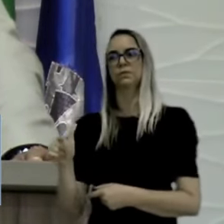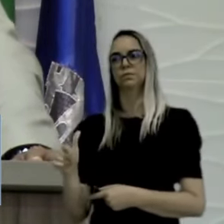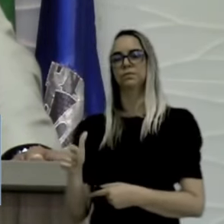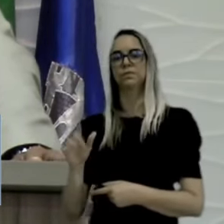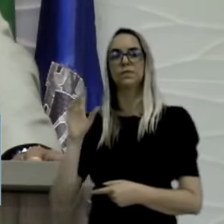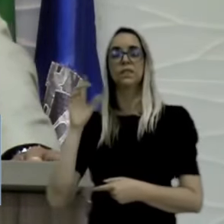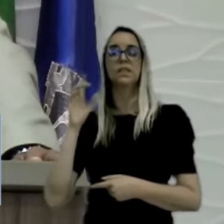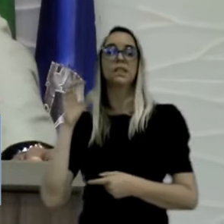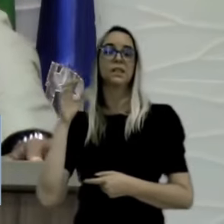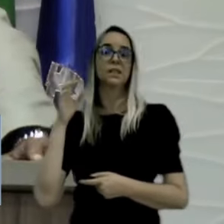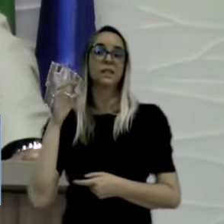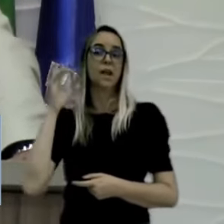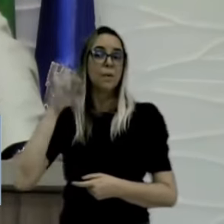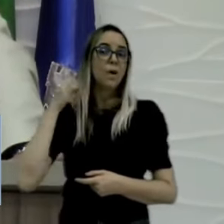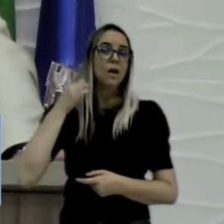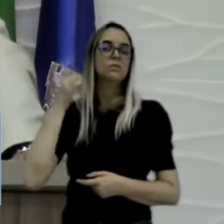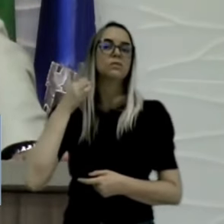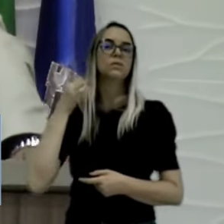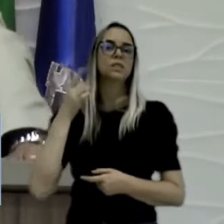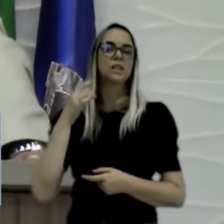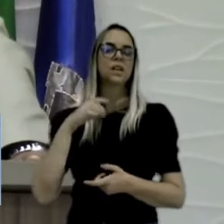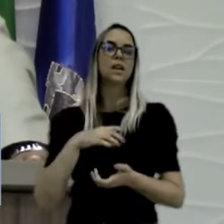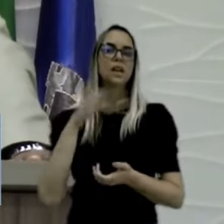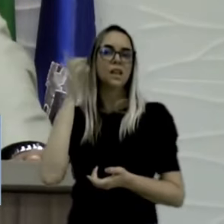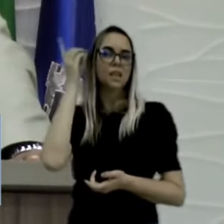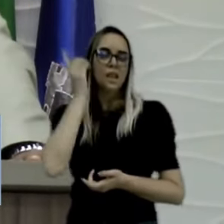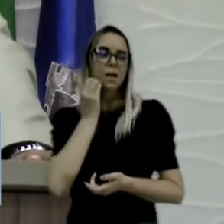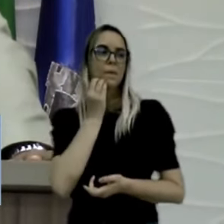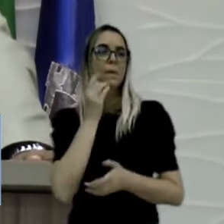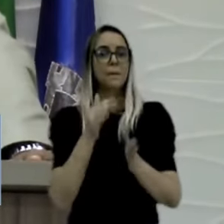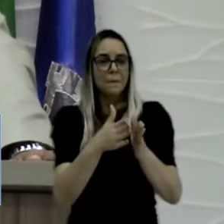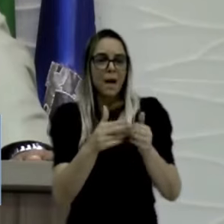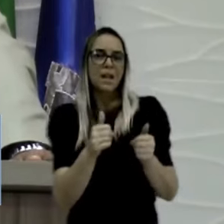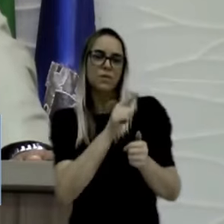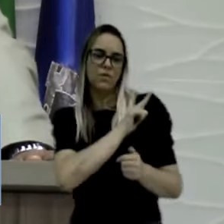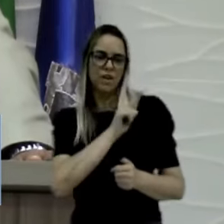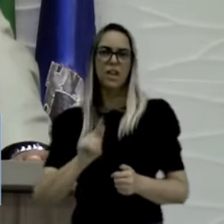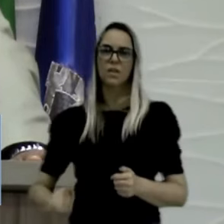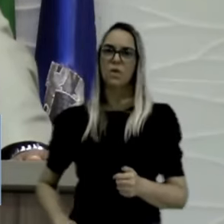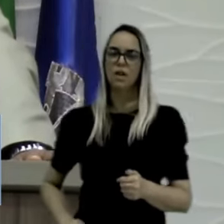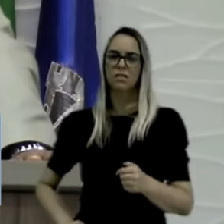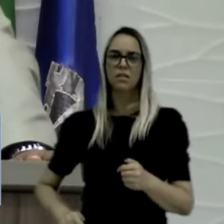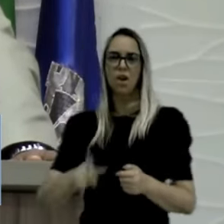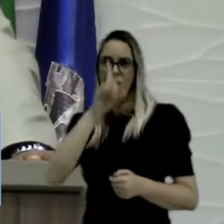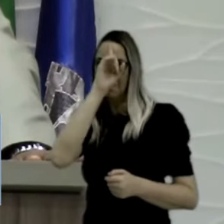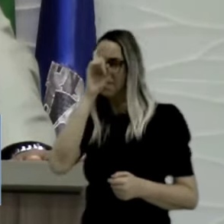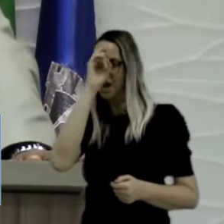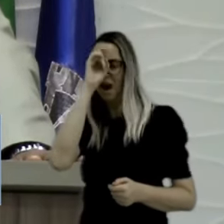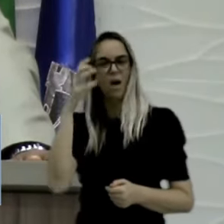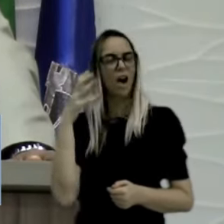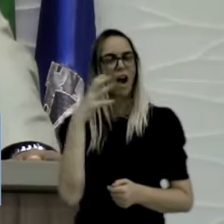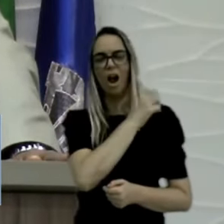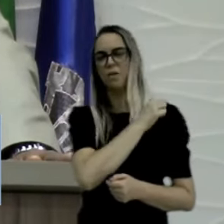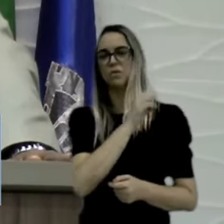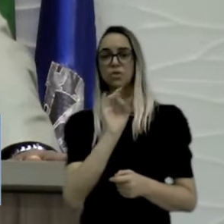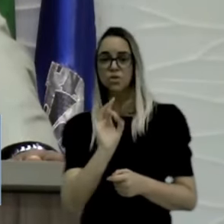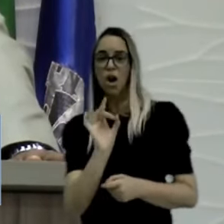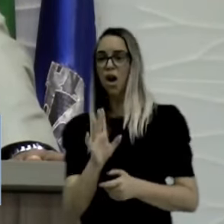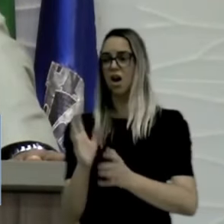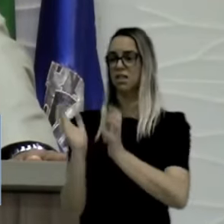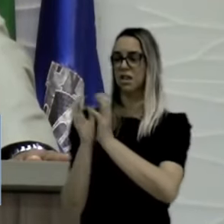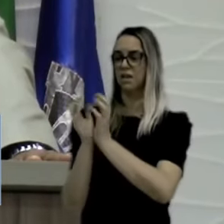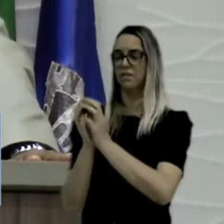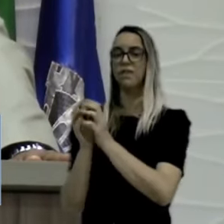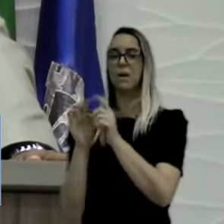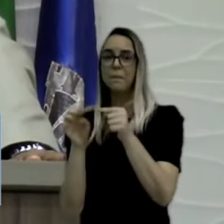Deputada Débora Almeida, peça para essa governadora realizar os hospitais, não só da capital de Recife, que é nos